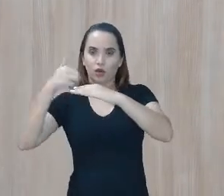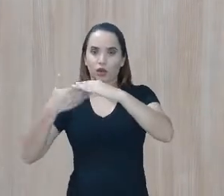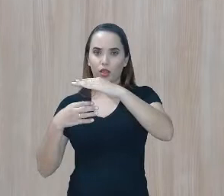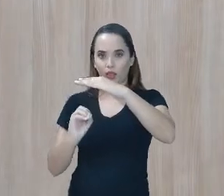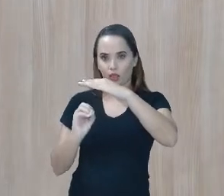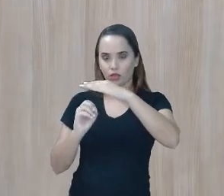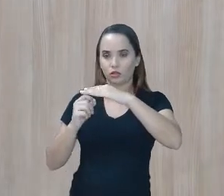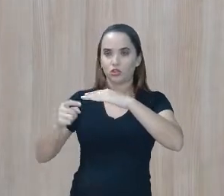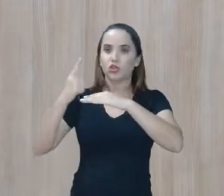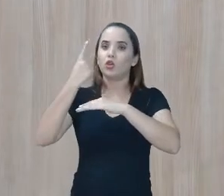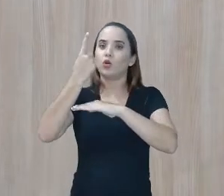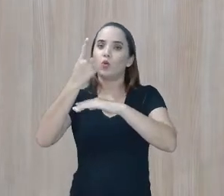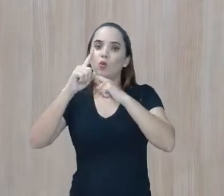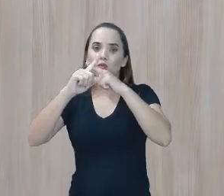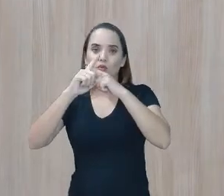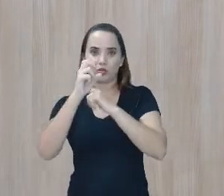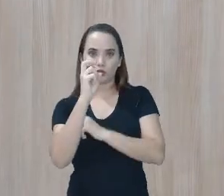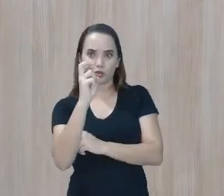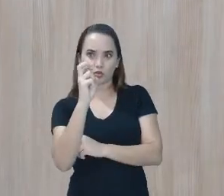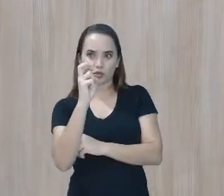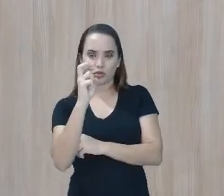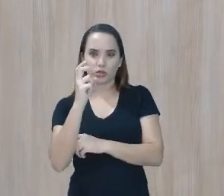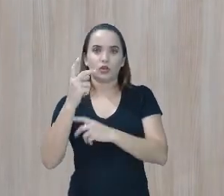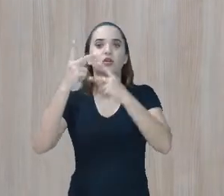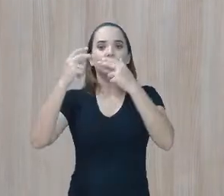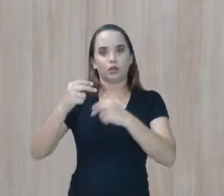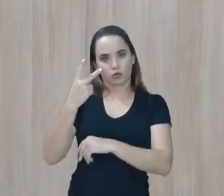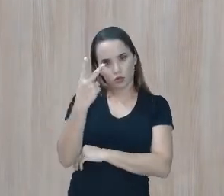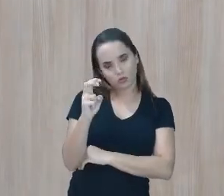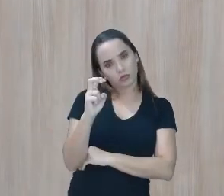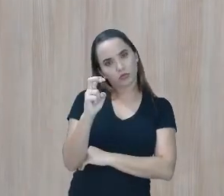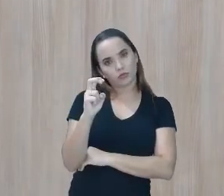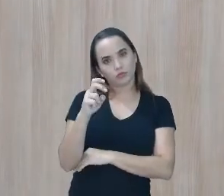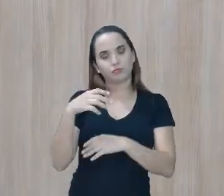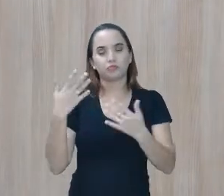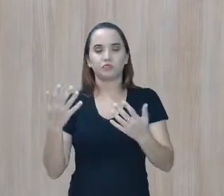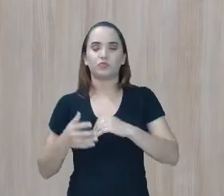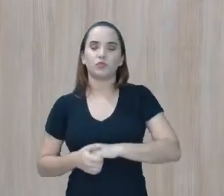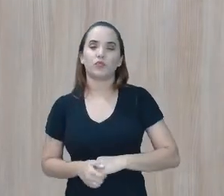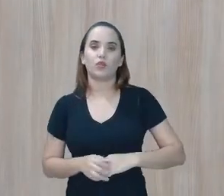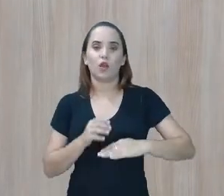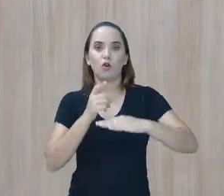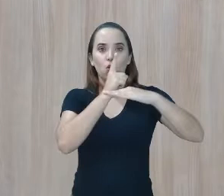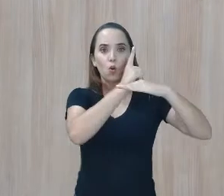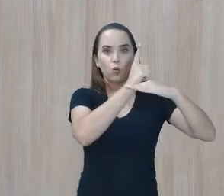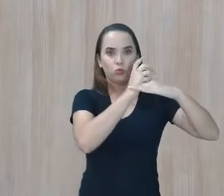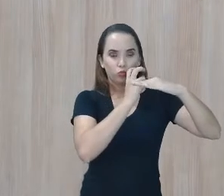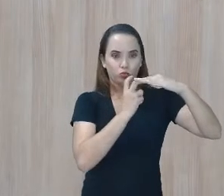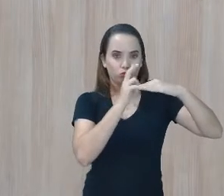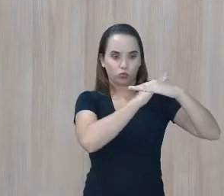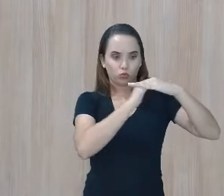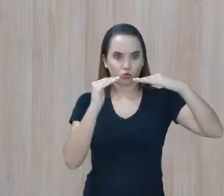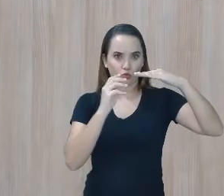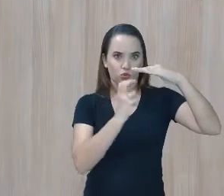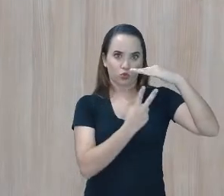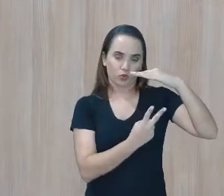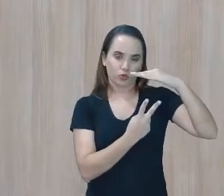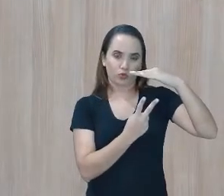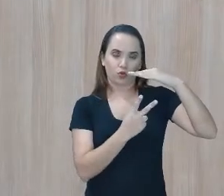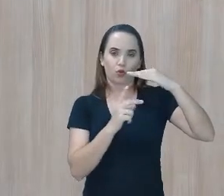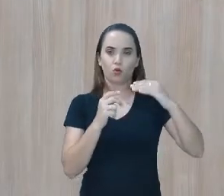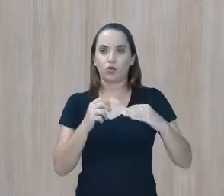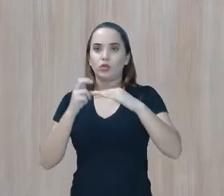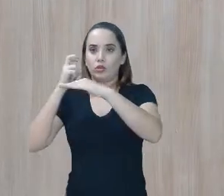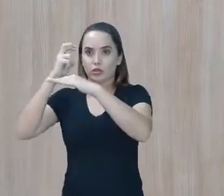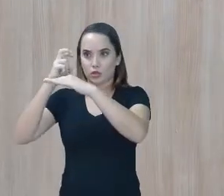1 vezes 5 dá 5. Ou seja, a fração 1 sobre 2 e a fração 5 sobre 10